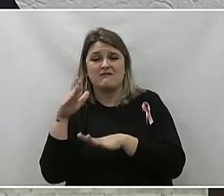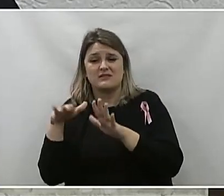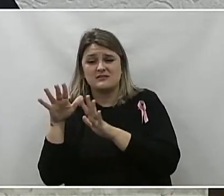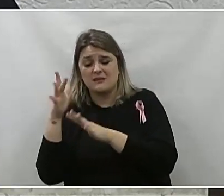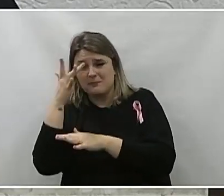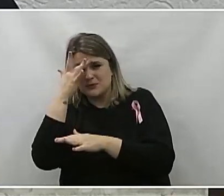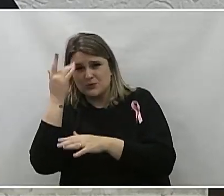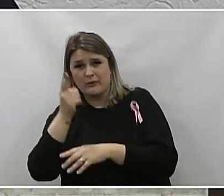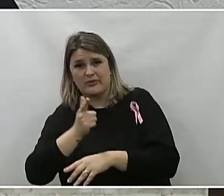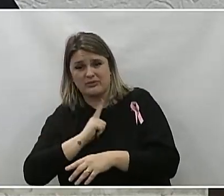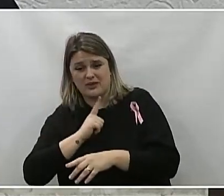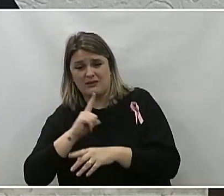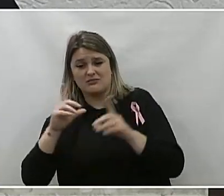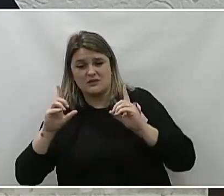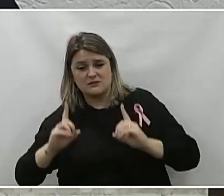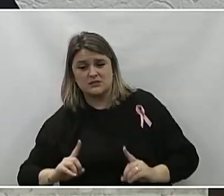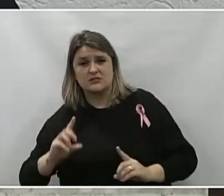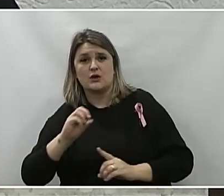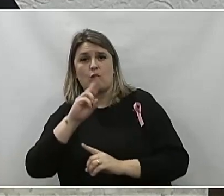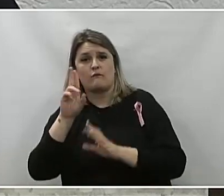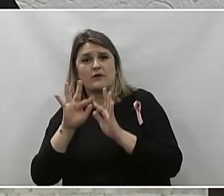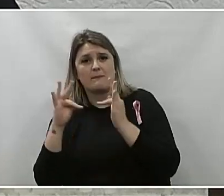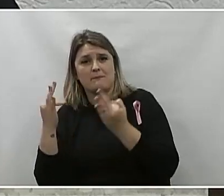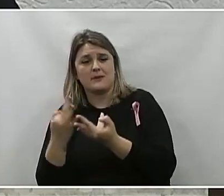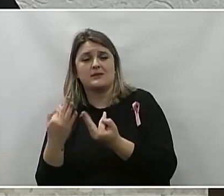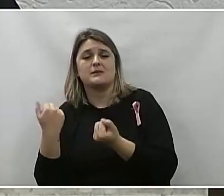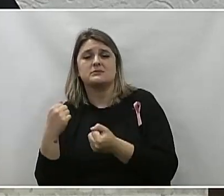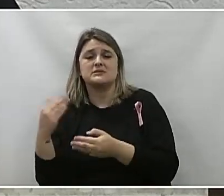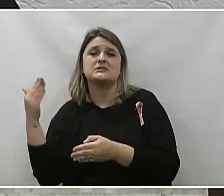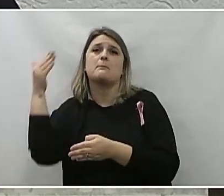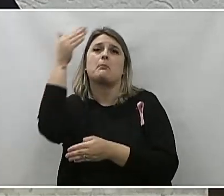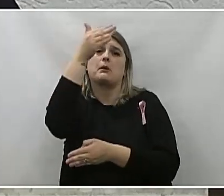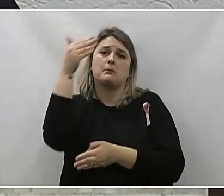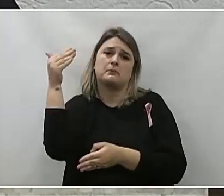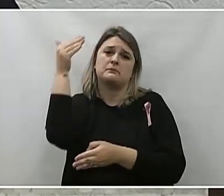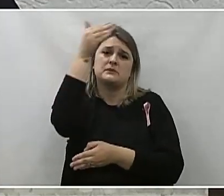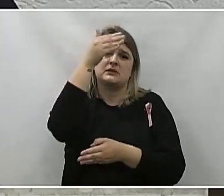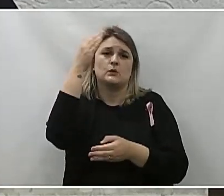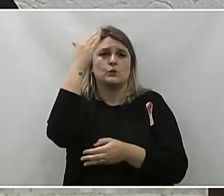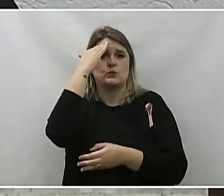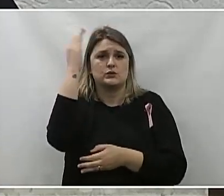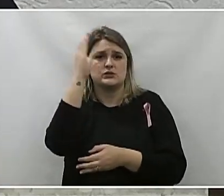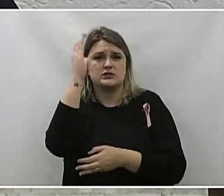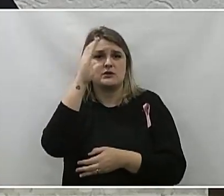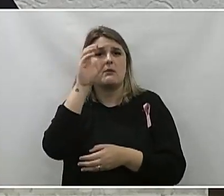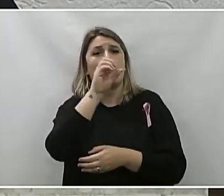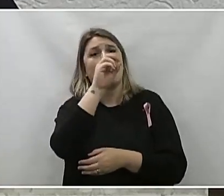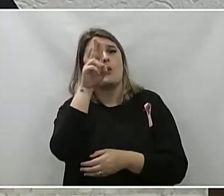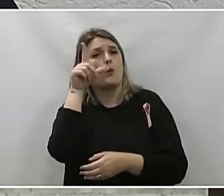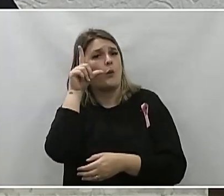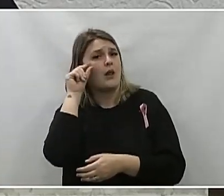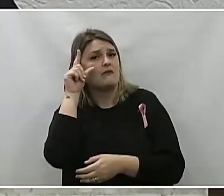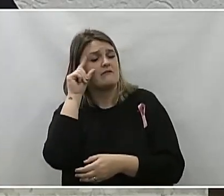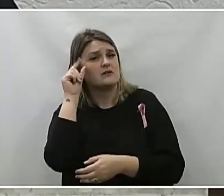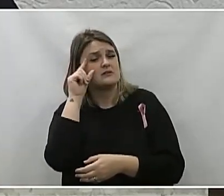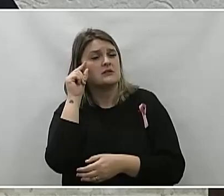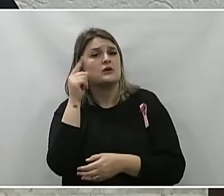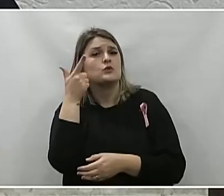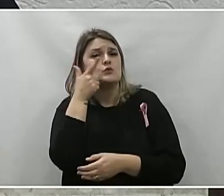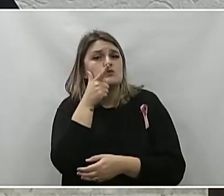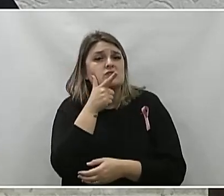pessoas com deficiências e seus familiares que necessitam se deslocar até Curitiba Guarapuava para de